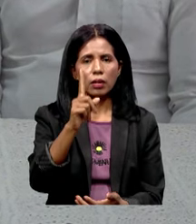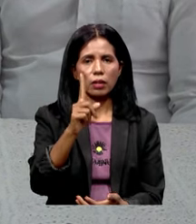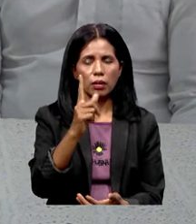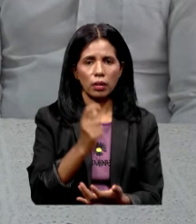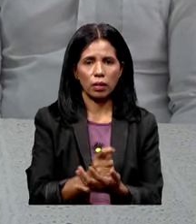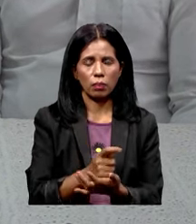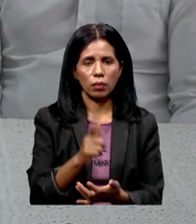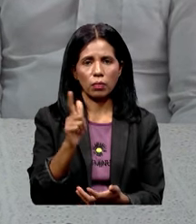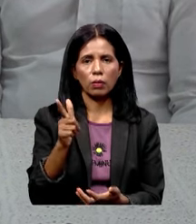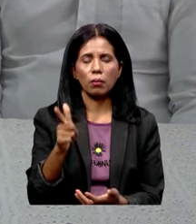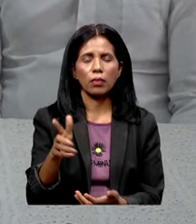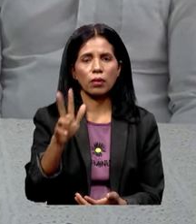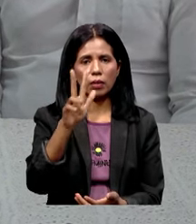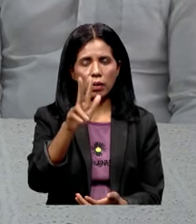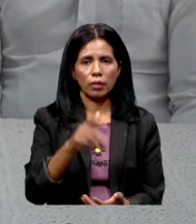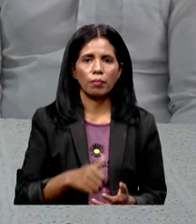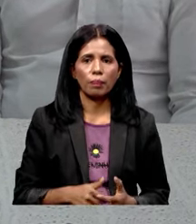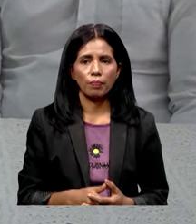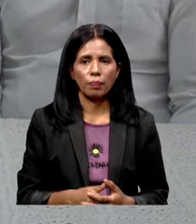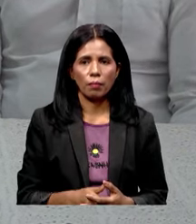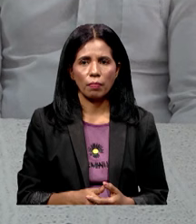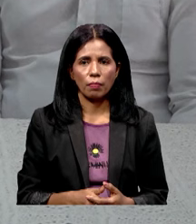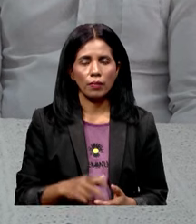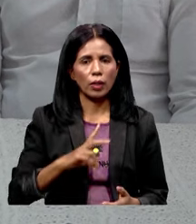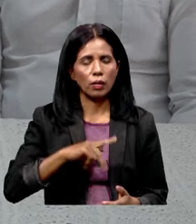1.923. Lauteng